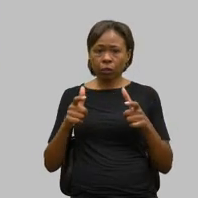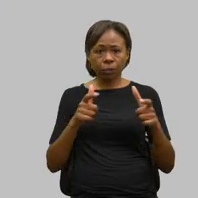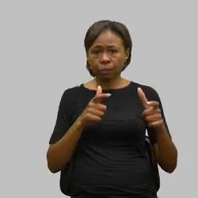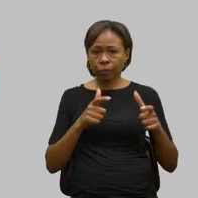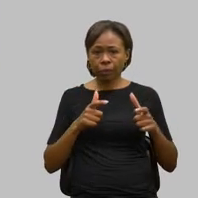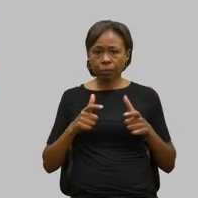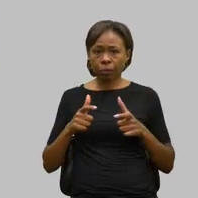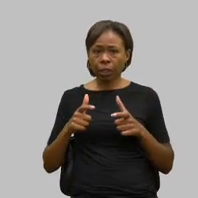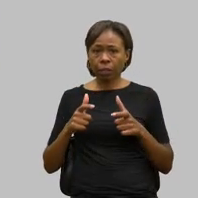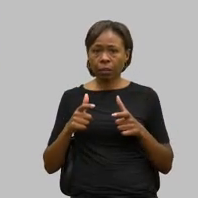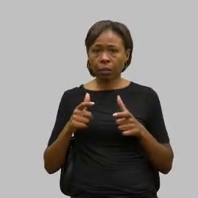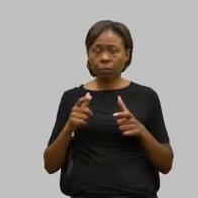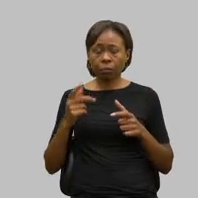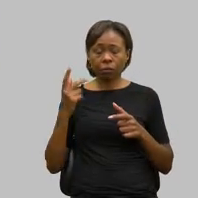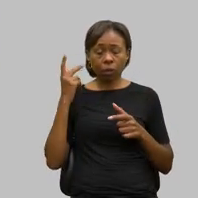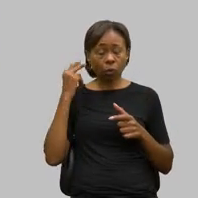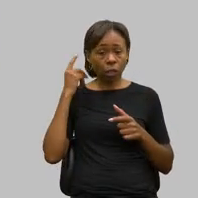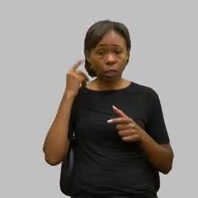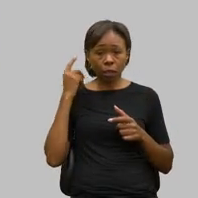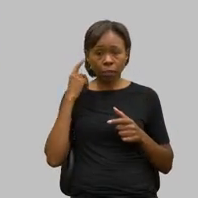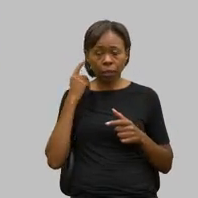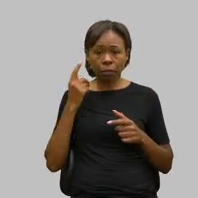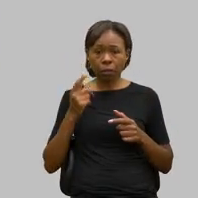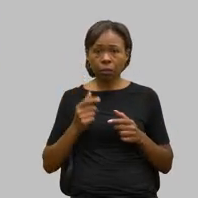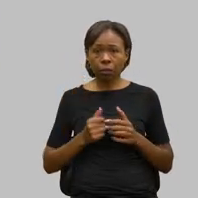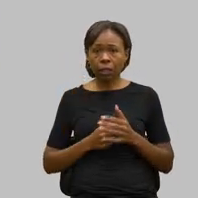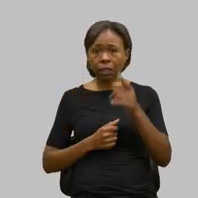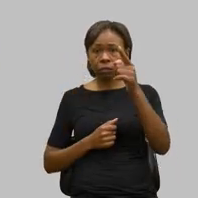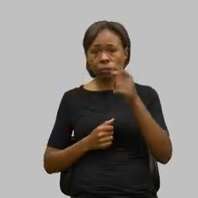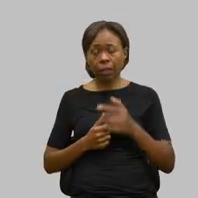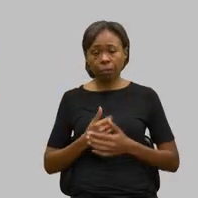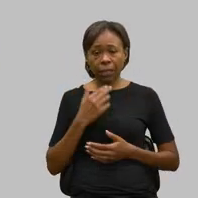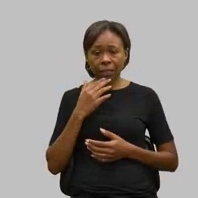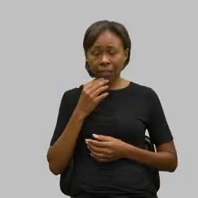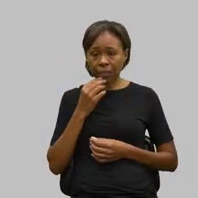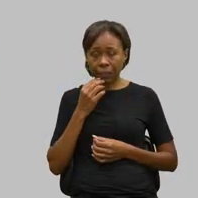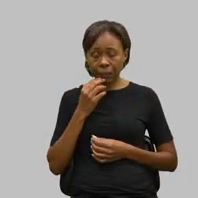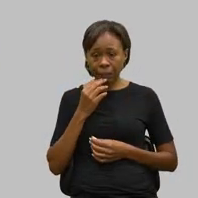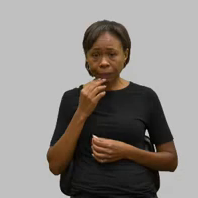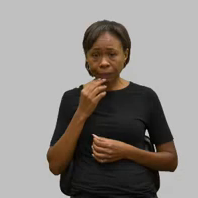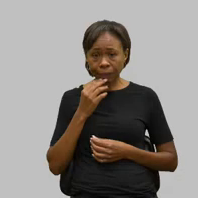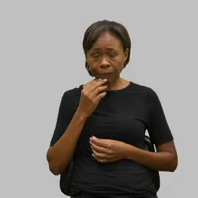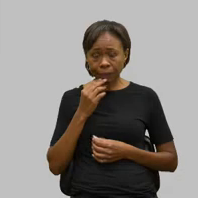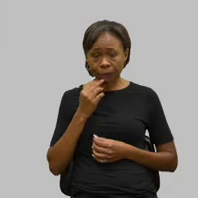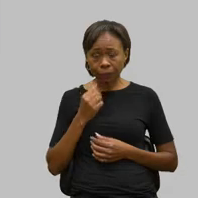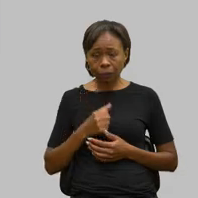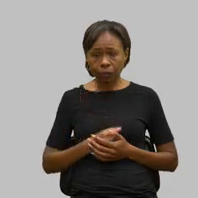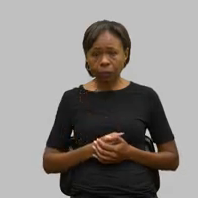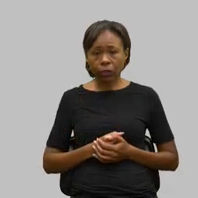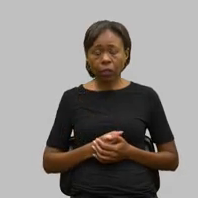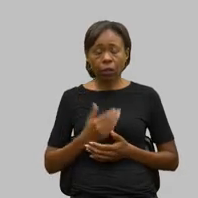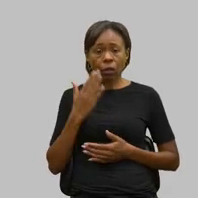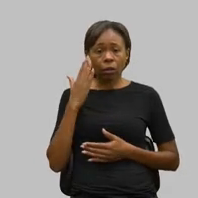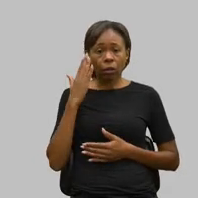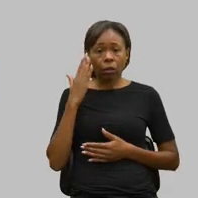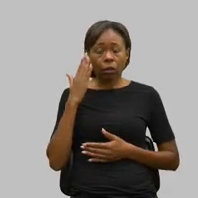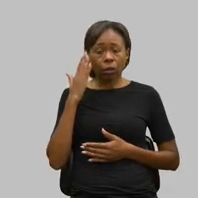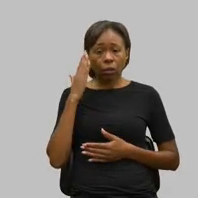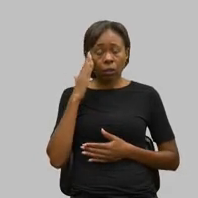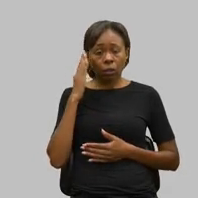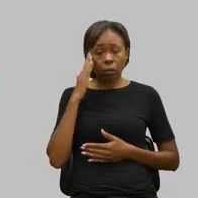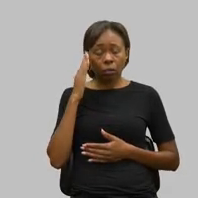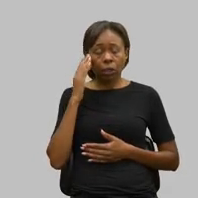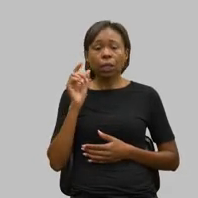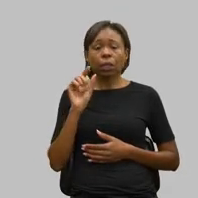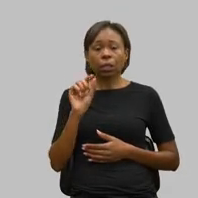Levantou-se lá, e a gente até gostaria de ver quem fez esse trabalho para eu